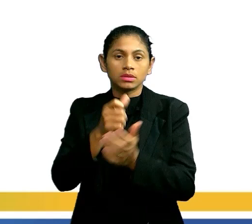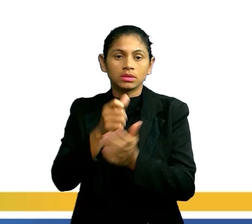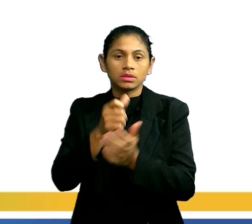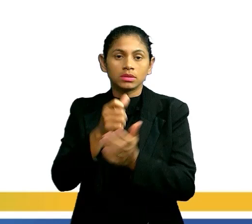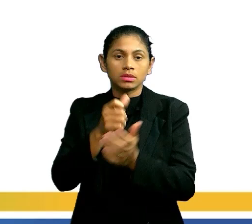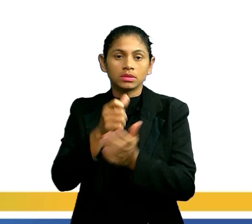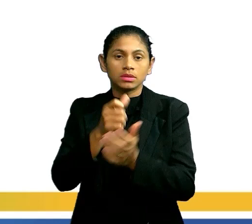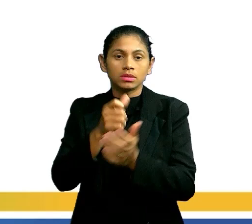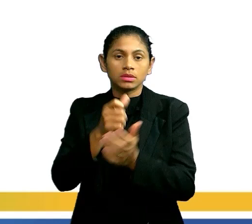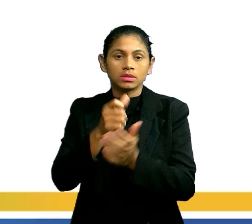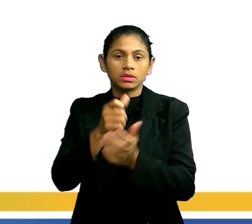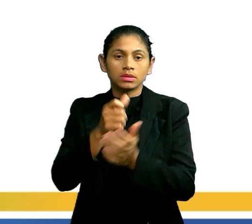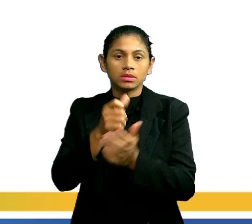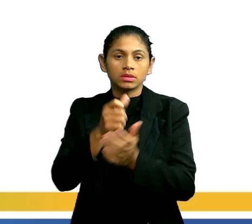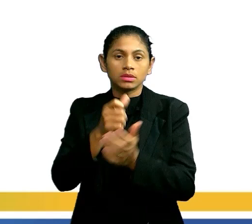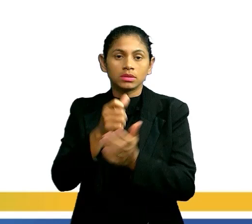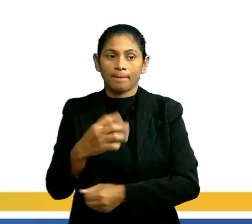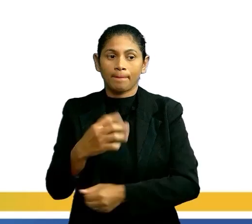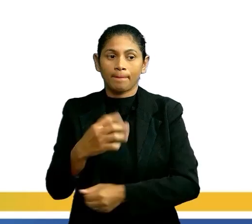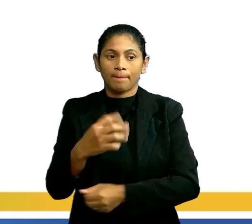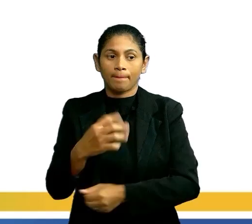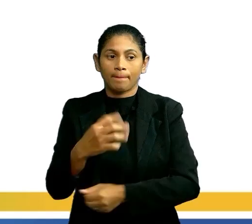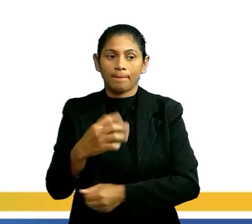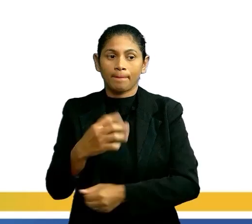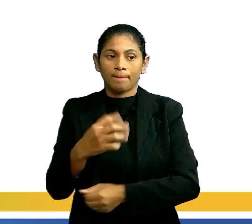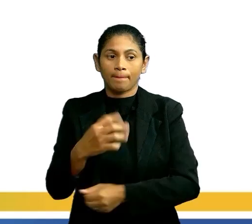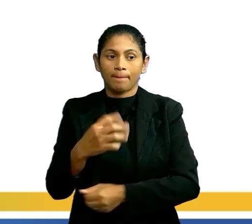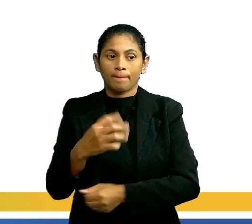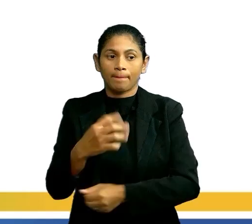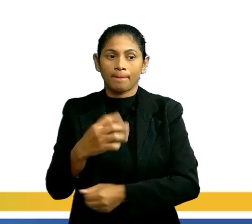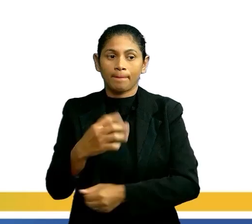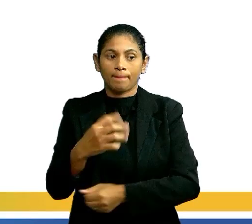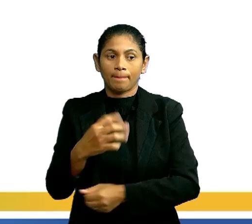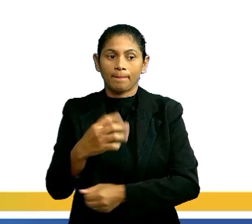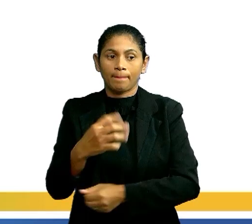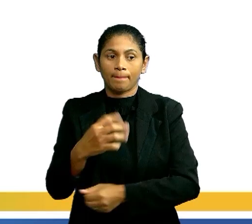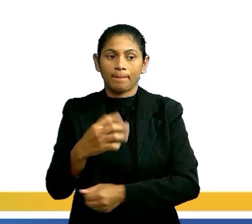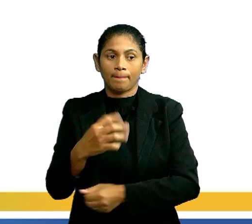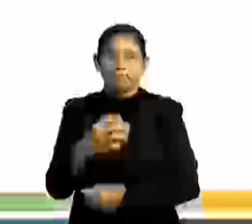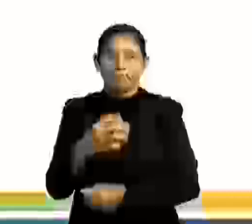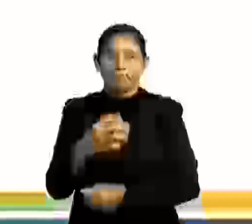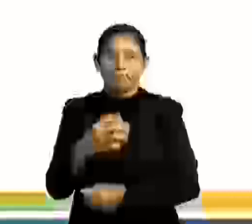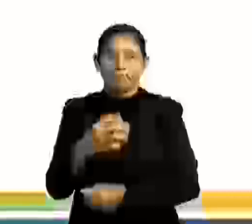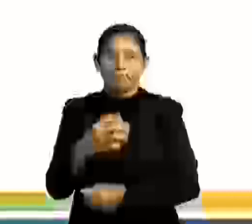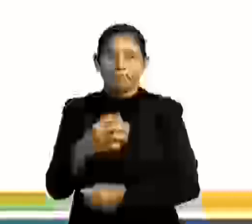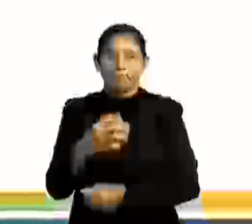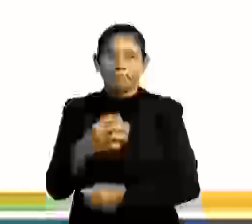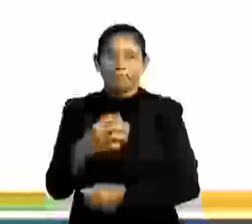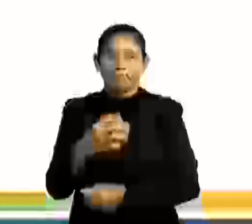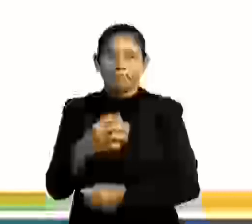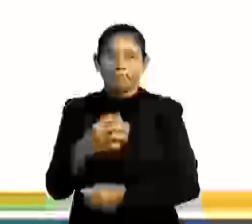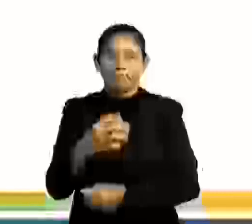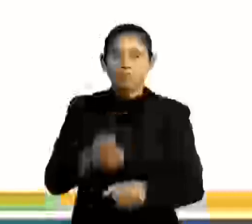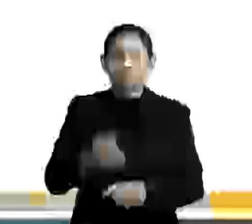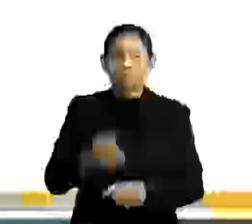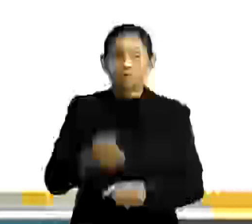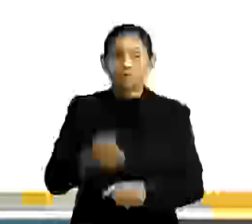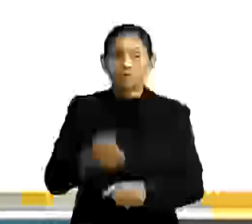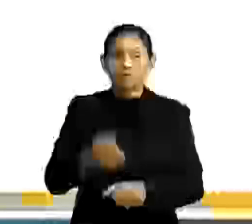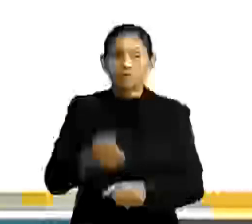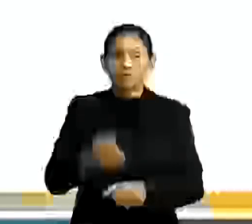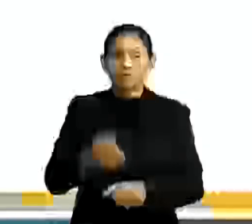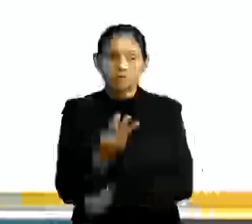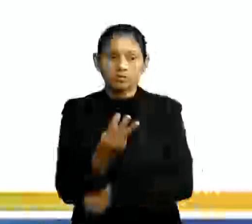1. Então, pega aí, o volume 1, eu espero você, ok? O exercício 3 é questão